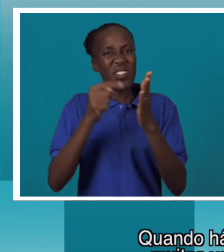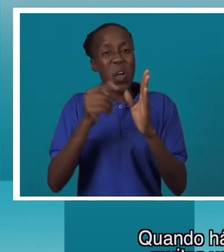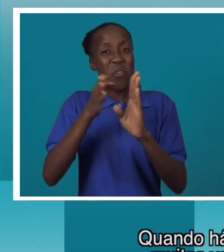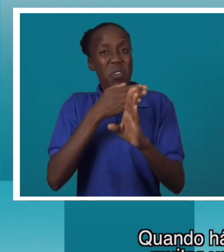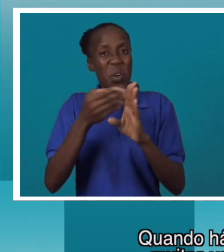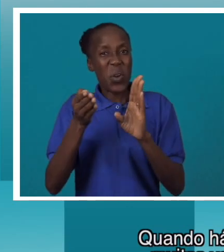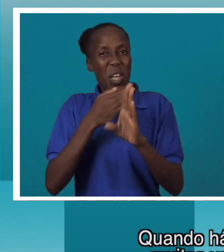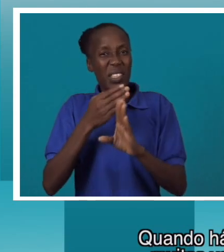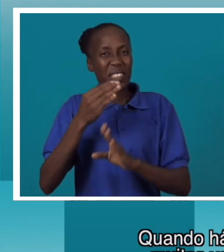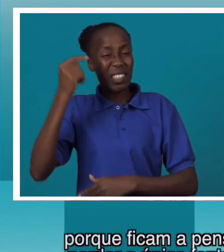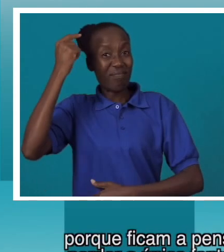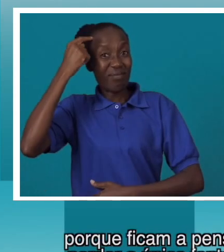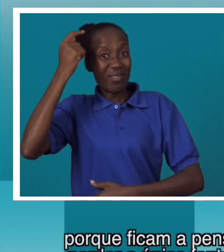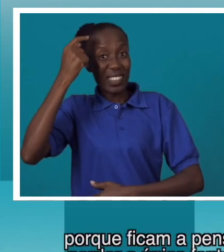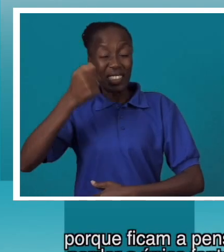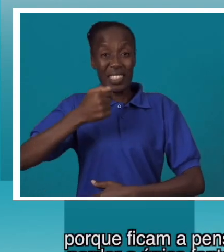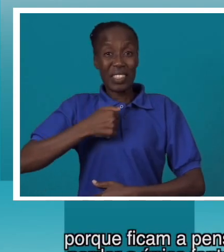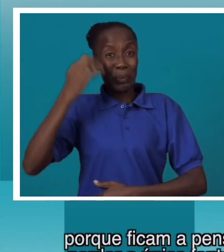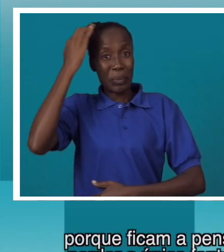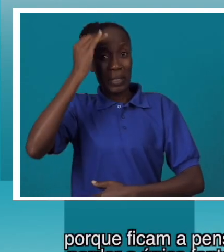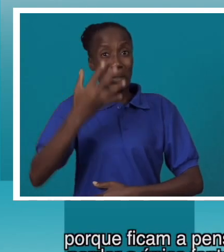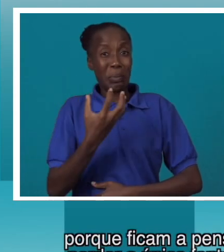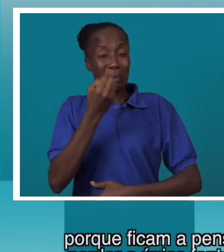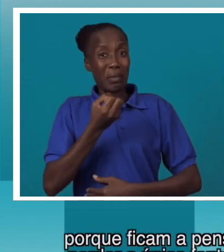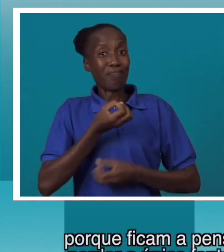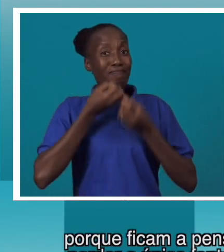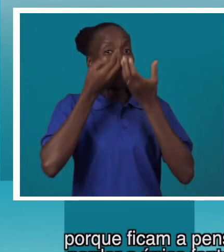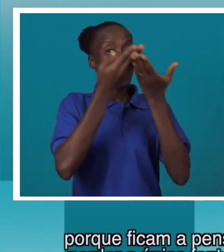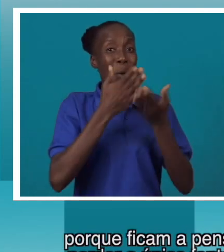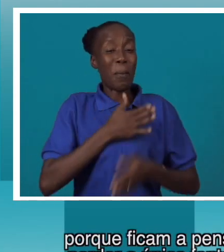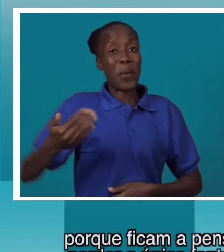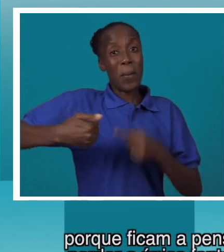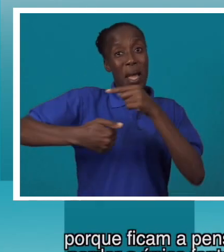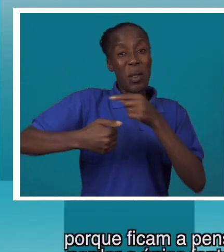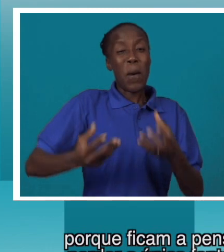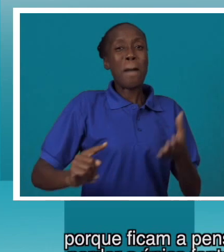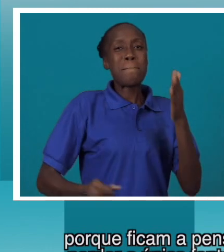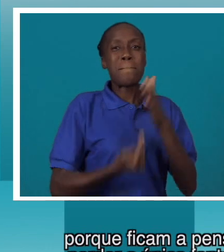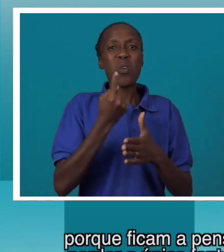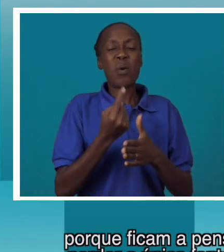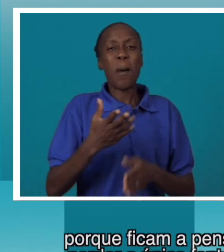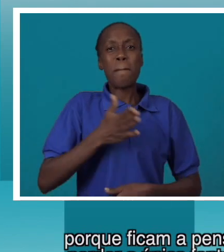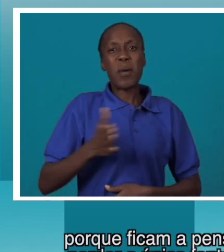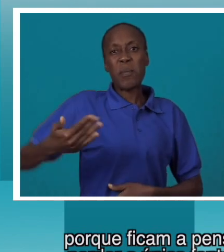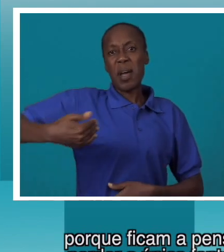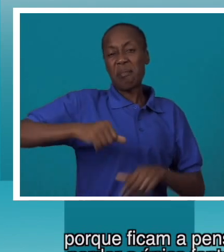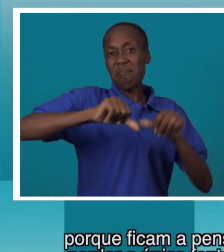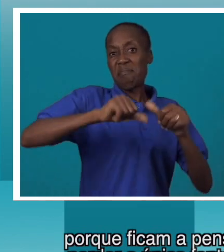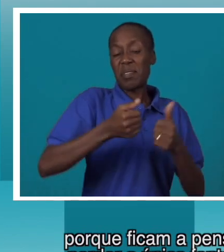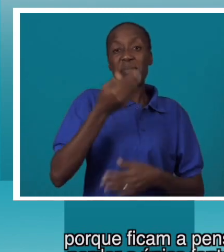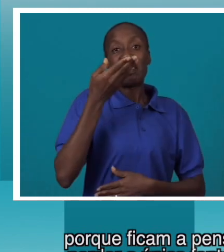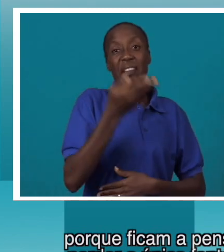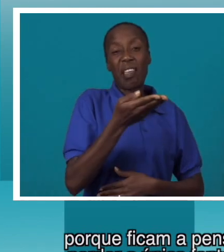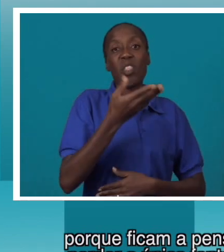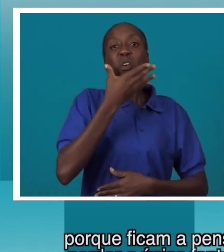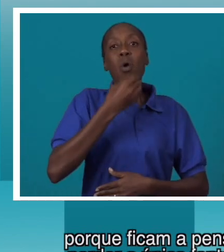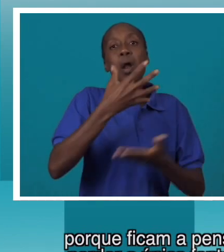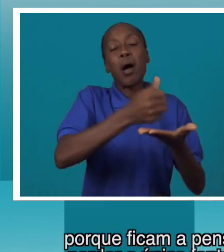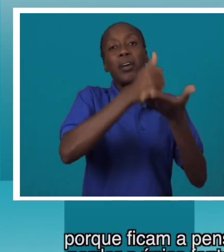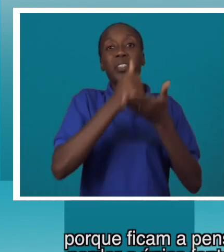violência psicológica porque quando começam a pensar eu vou denunciar o meu marido depois vou perder o meu casamento que é a única fonte de